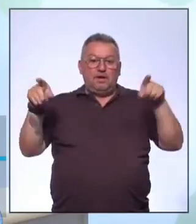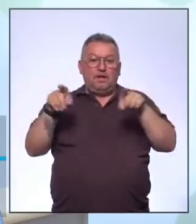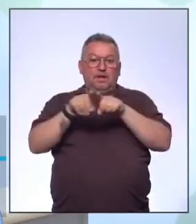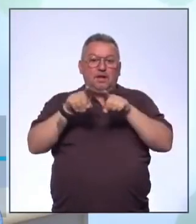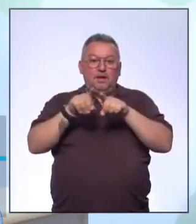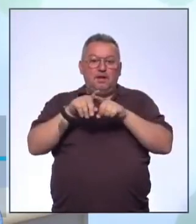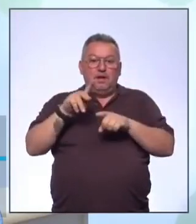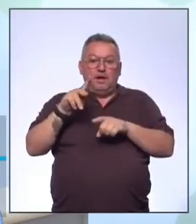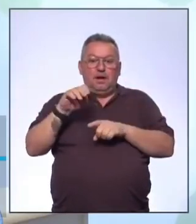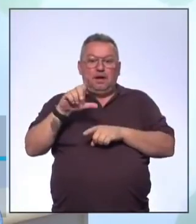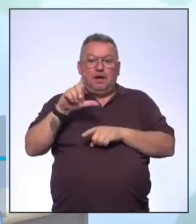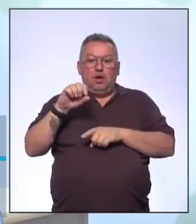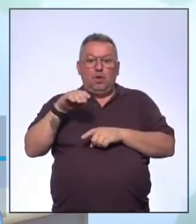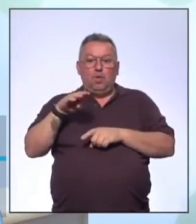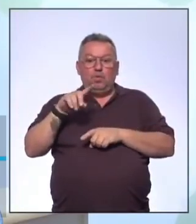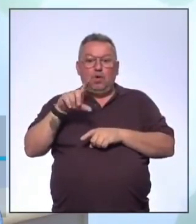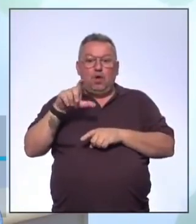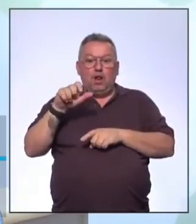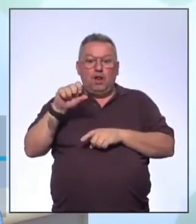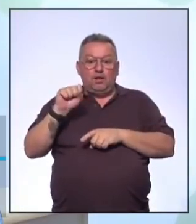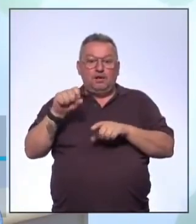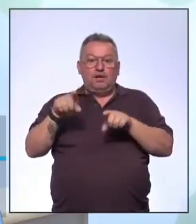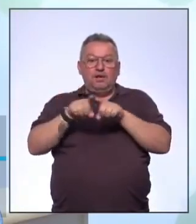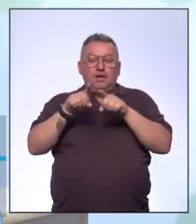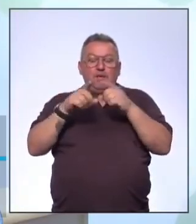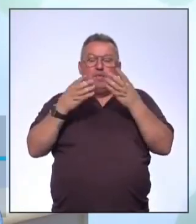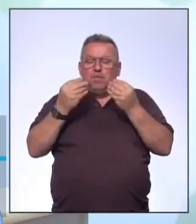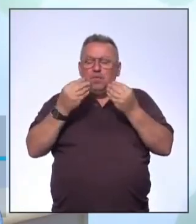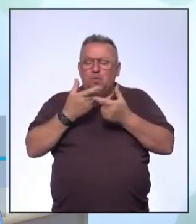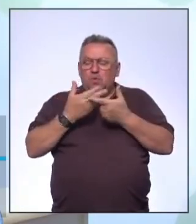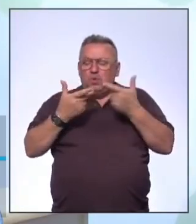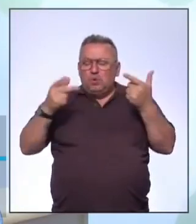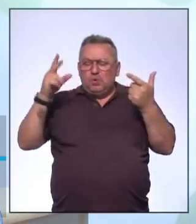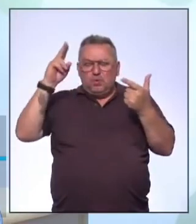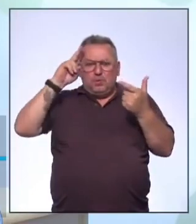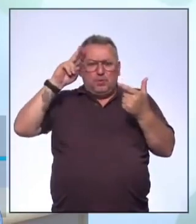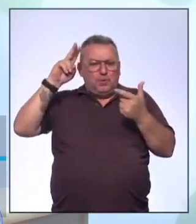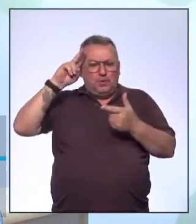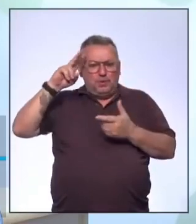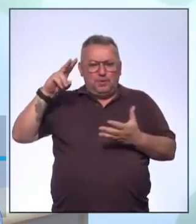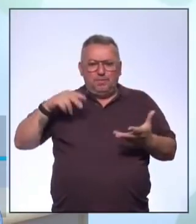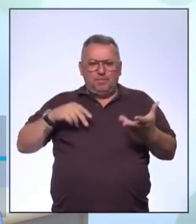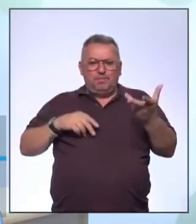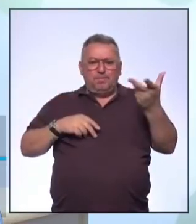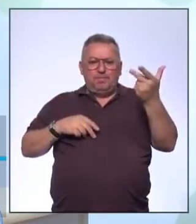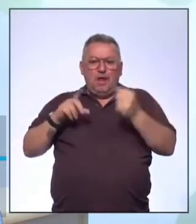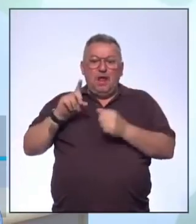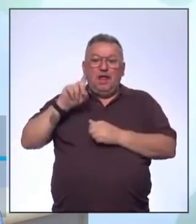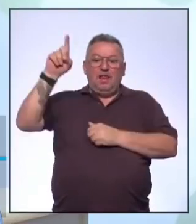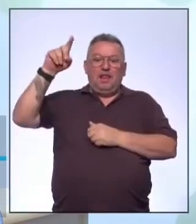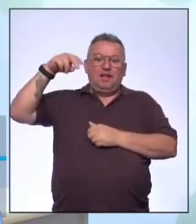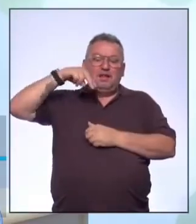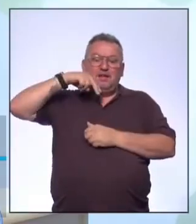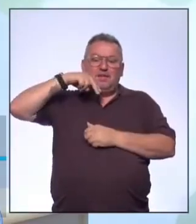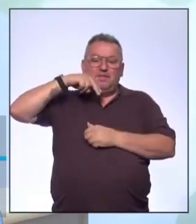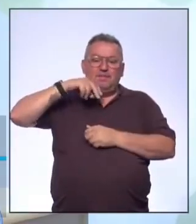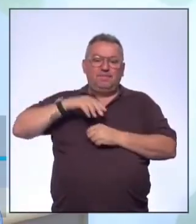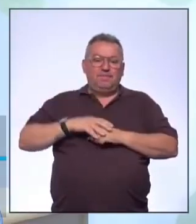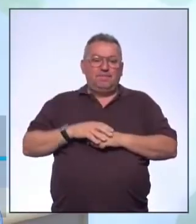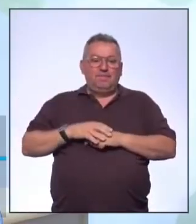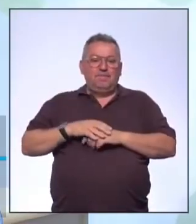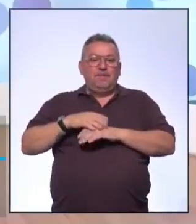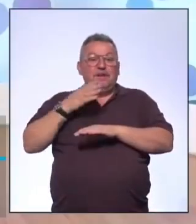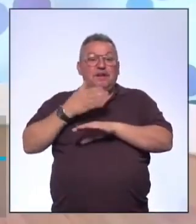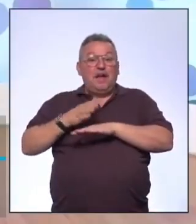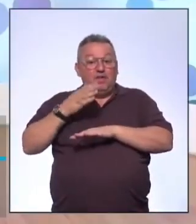os quilombolas no interior. Tem muita riqueza histórica aí no Rio Grande do Norte. E a atividade, professora? Bom, O que